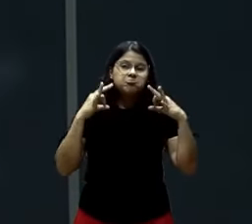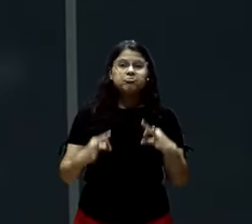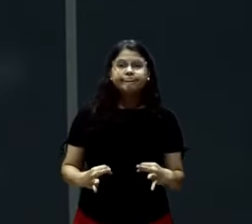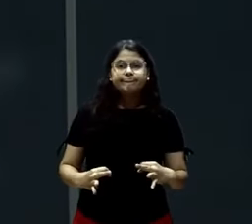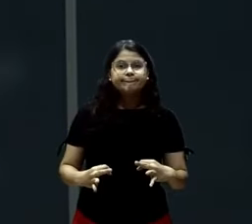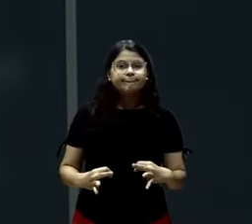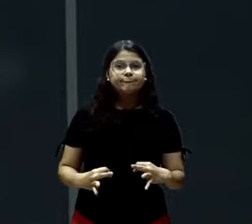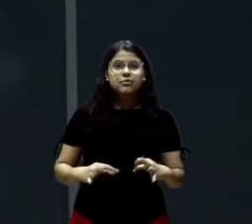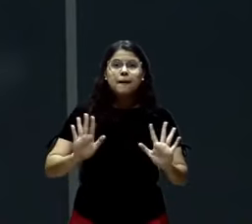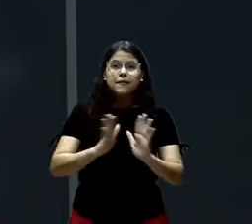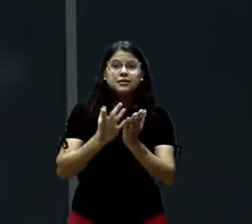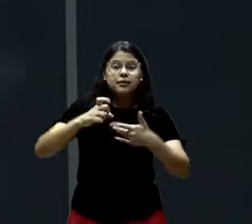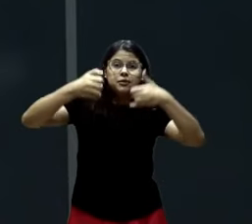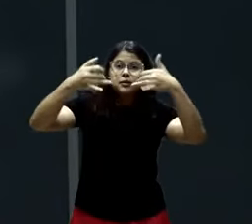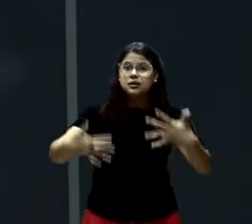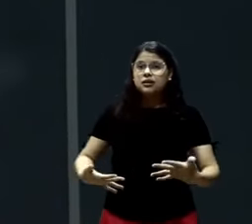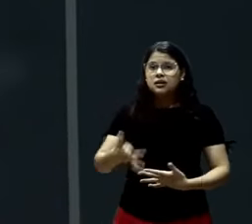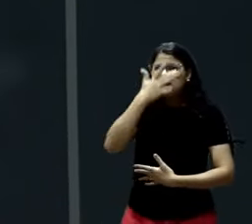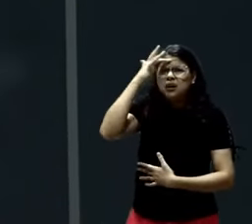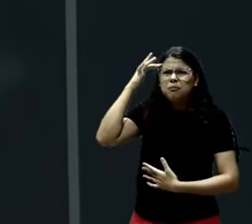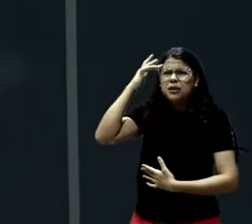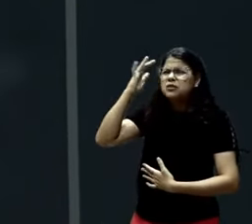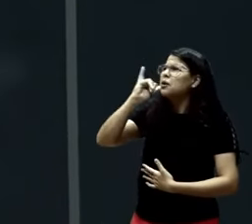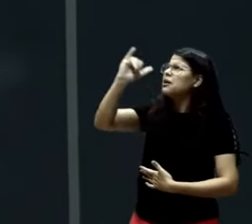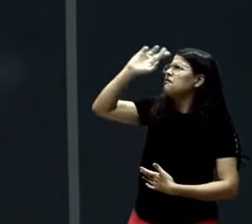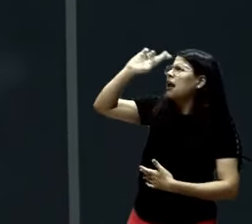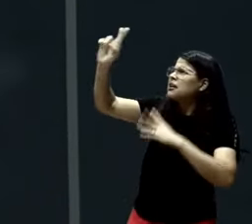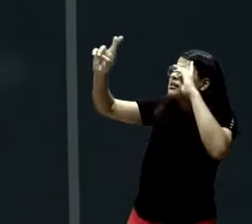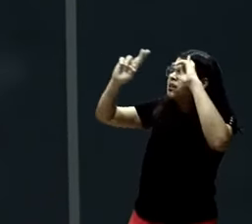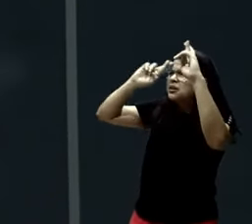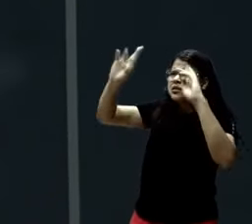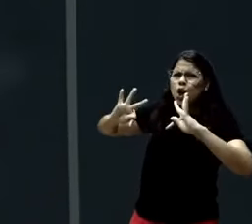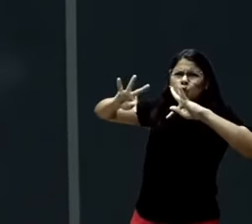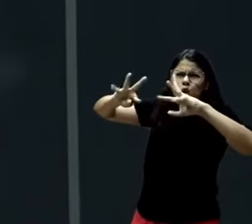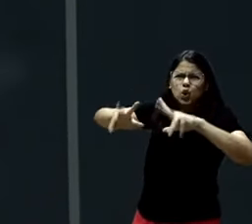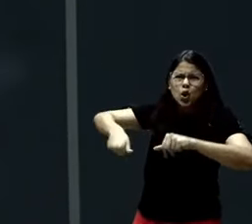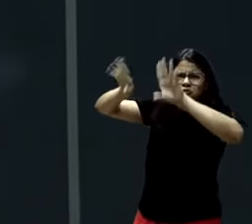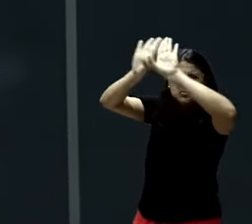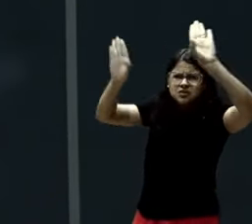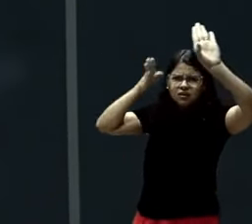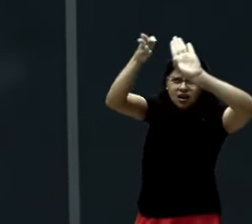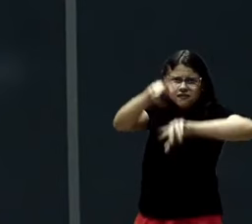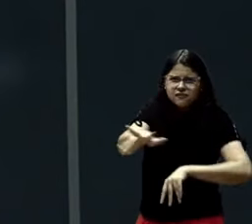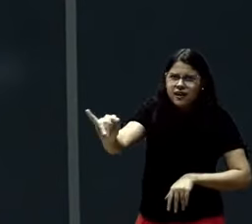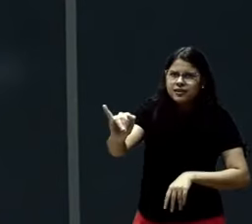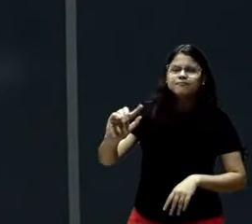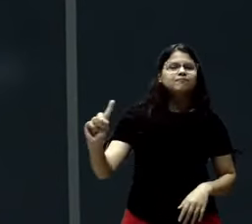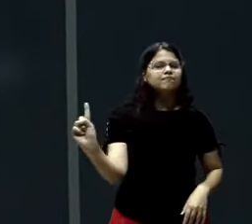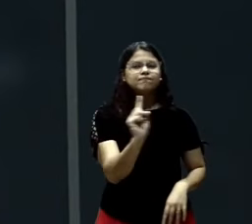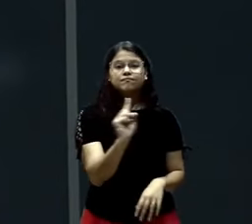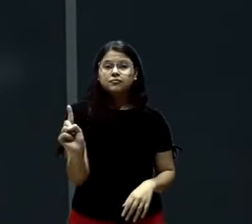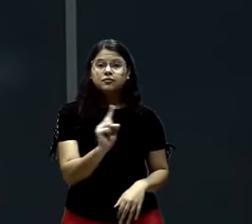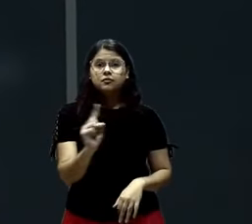Nem todo aquele que diz Senhor, Senhor entrará no reino dos céus. Mas quem vai entrar é aquele que faz